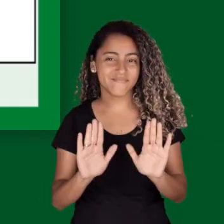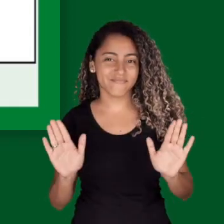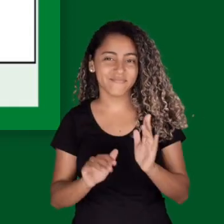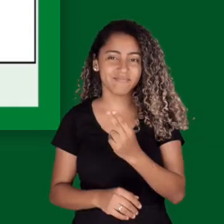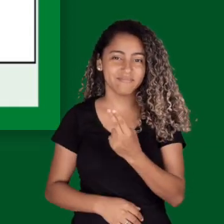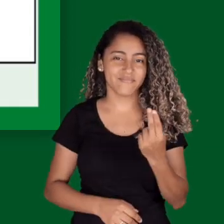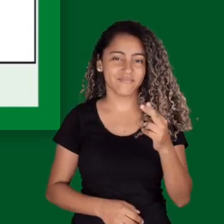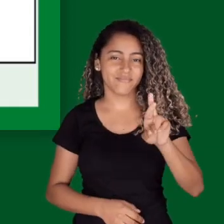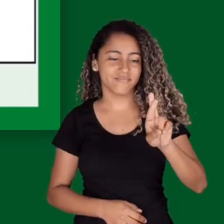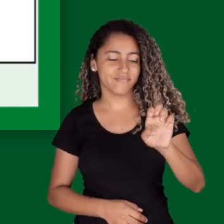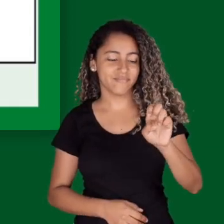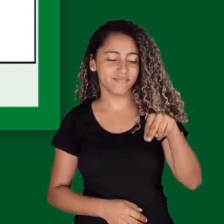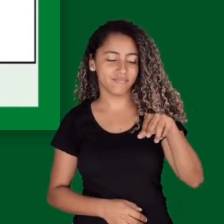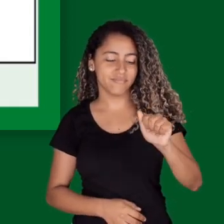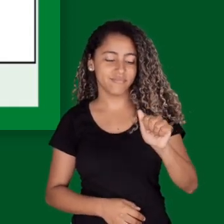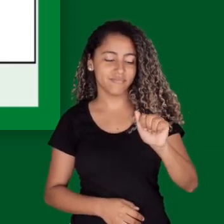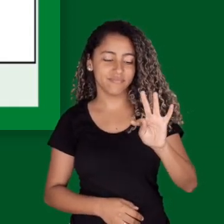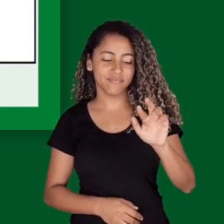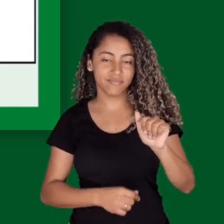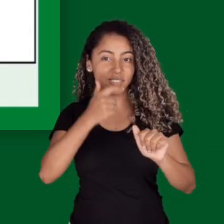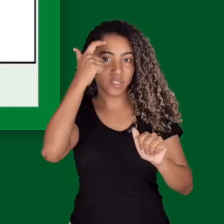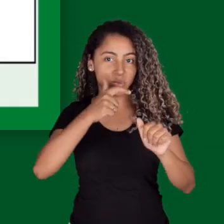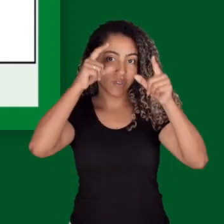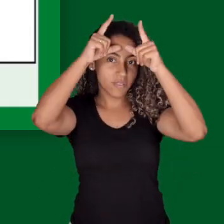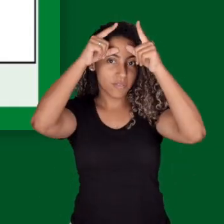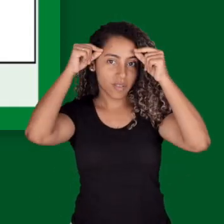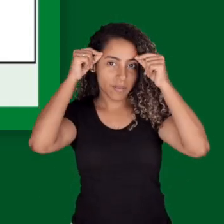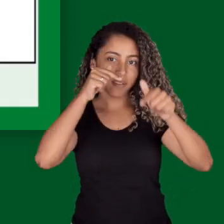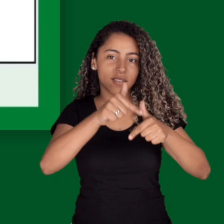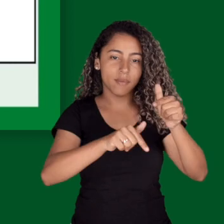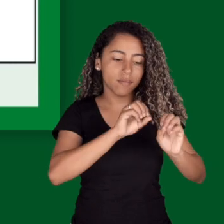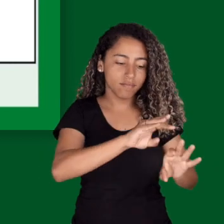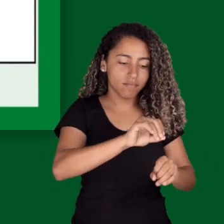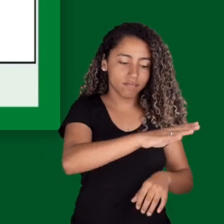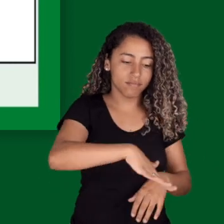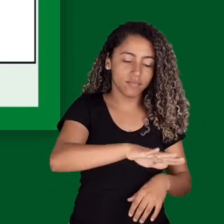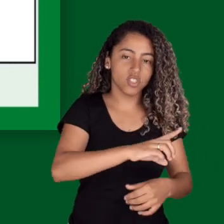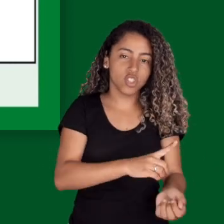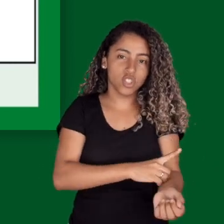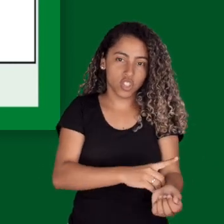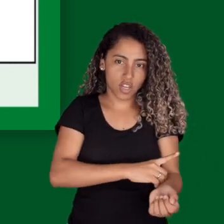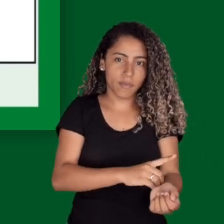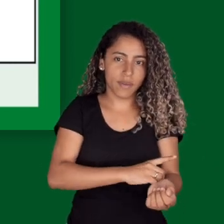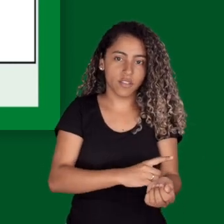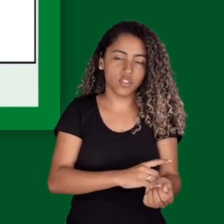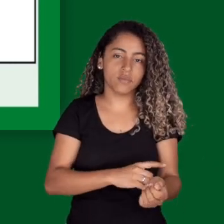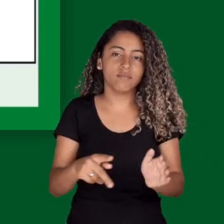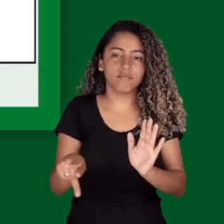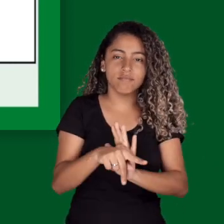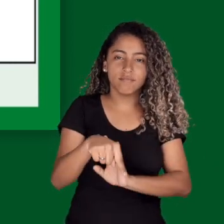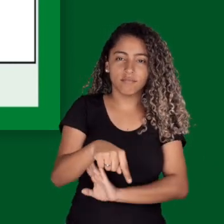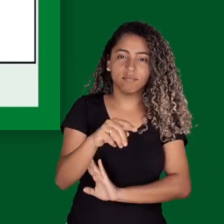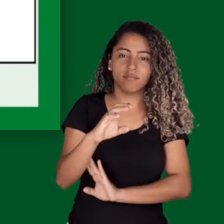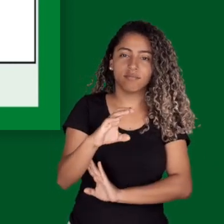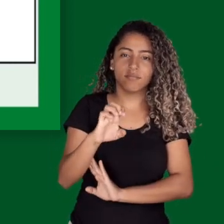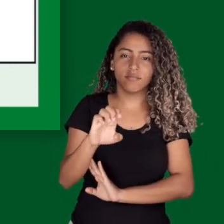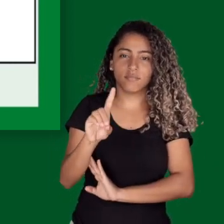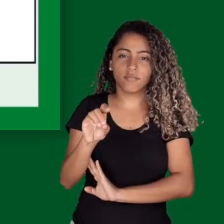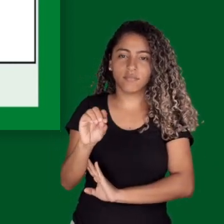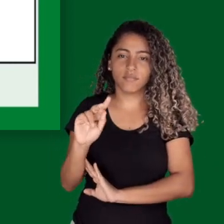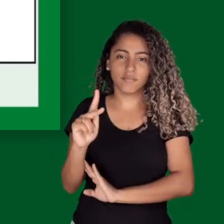Olá, eu sou a enfermeira Renata, educadora em diabetes, enfermeira da CESDF, do